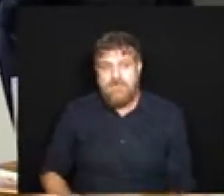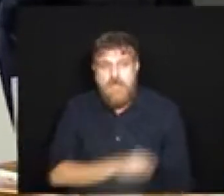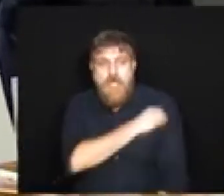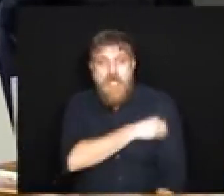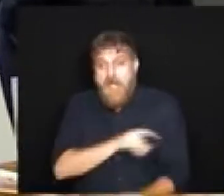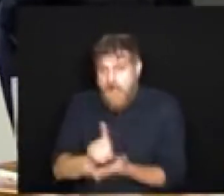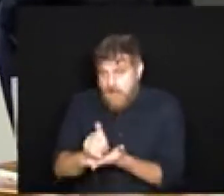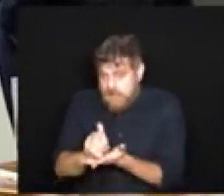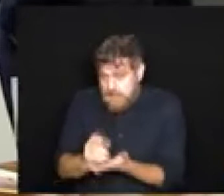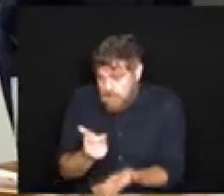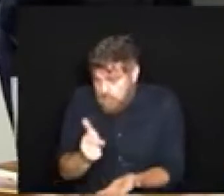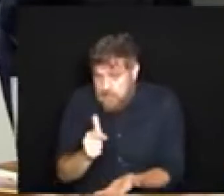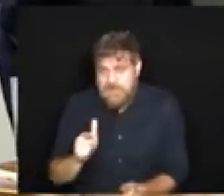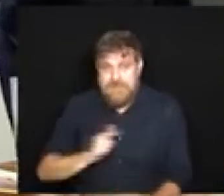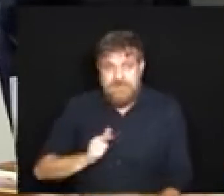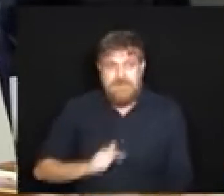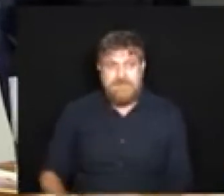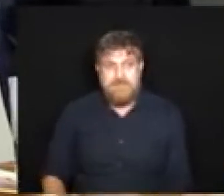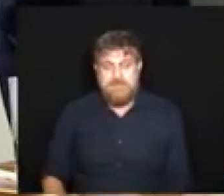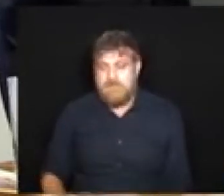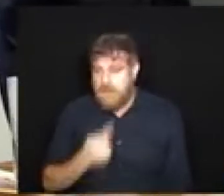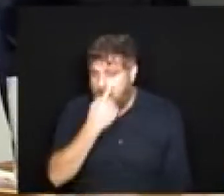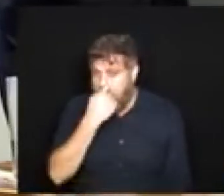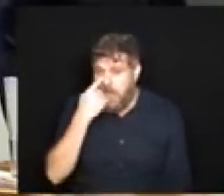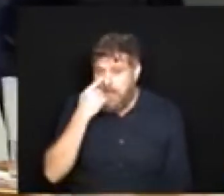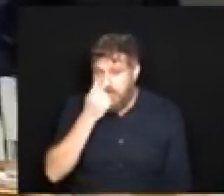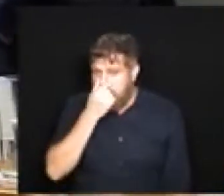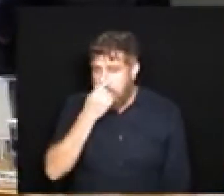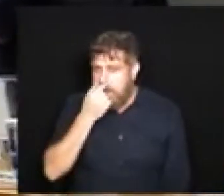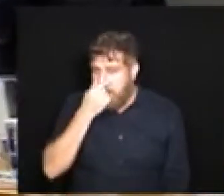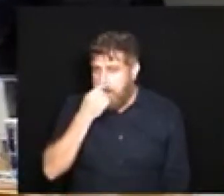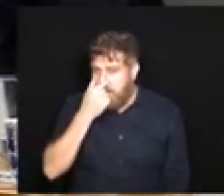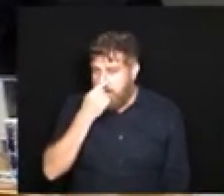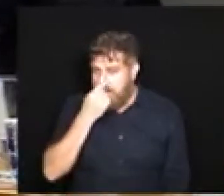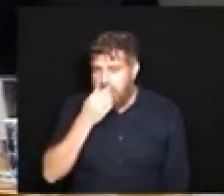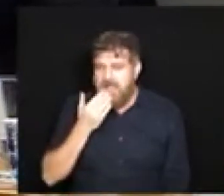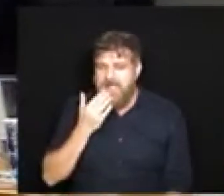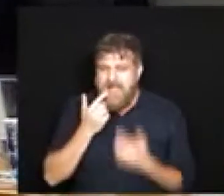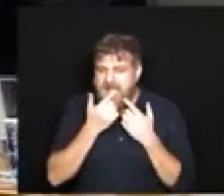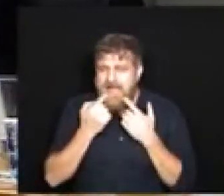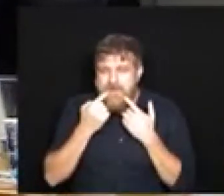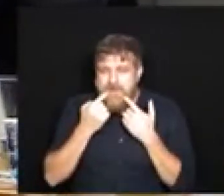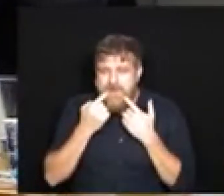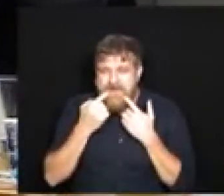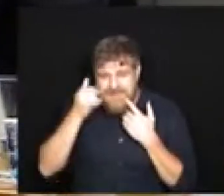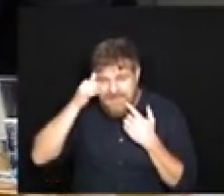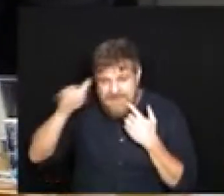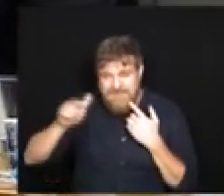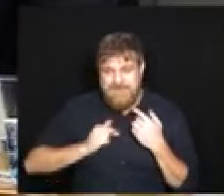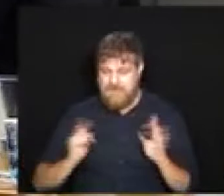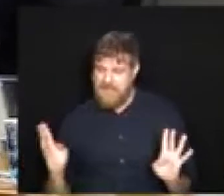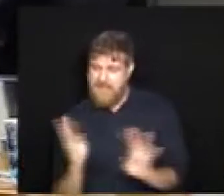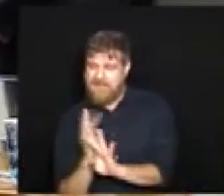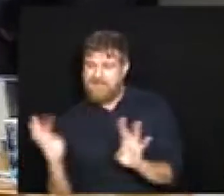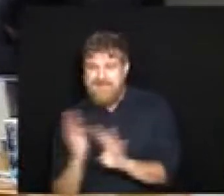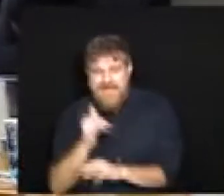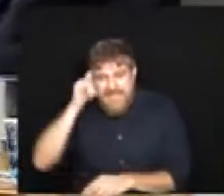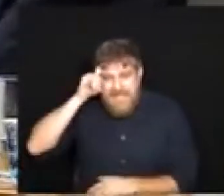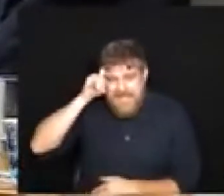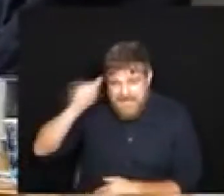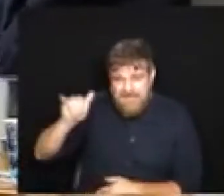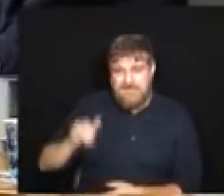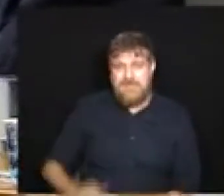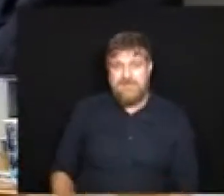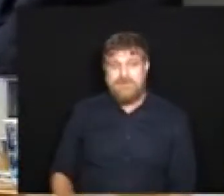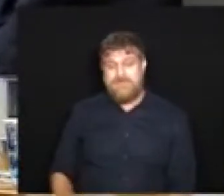gel. Não tocar olhos, nariz e boca com mãos não higienizadas. Evitar a circulação desnecessária. De novo,